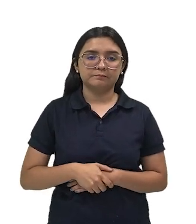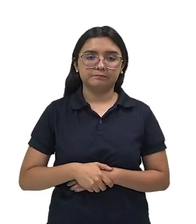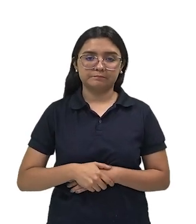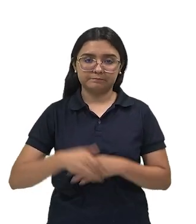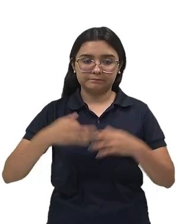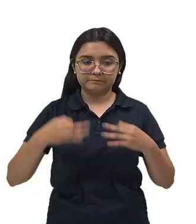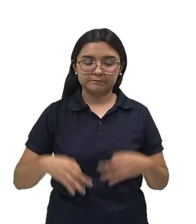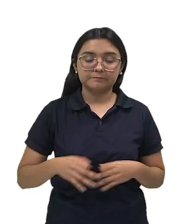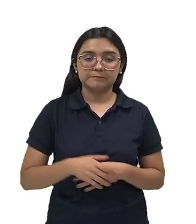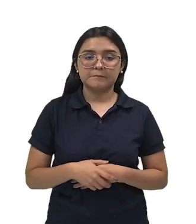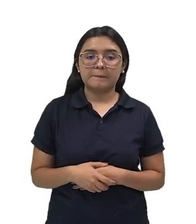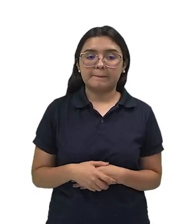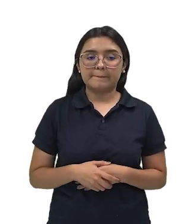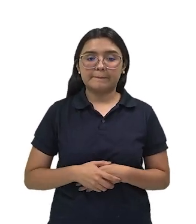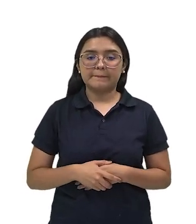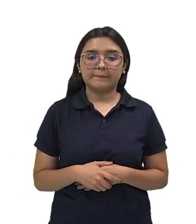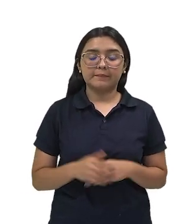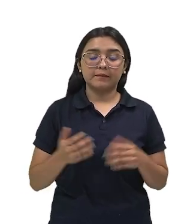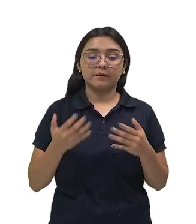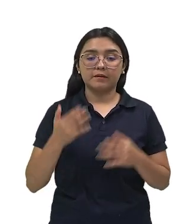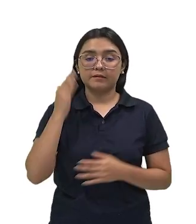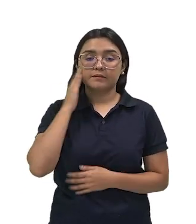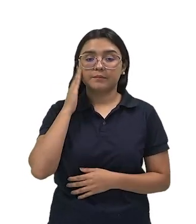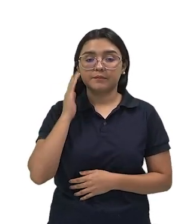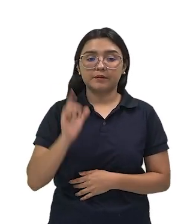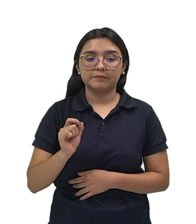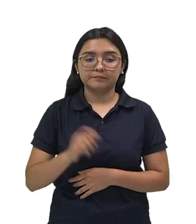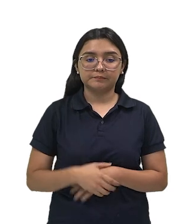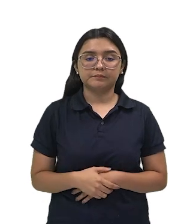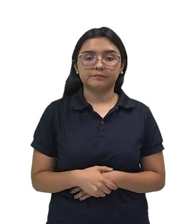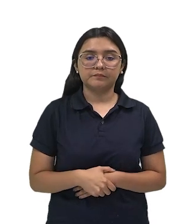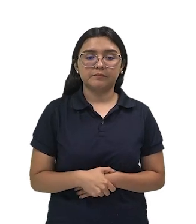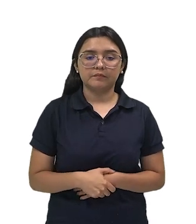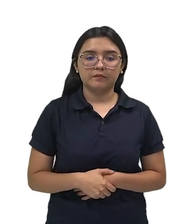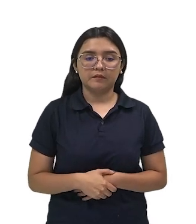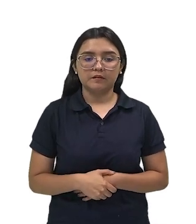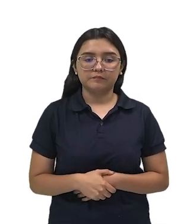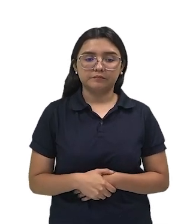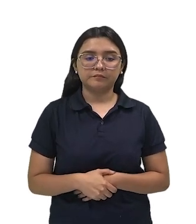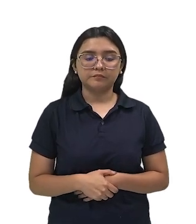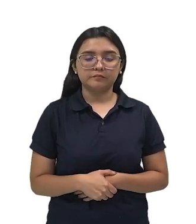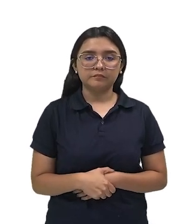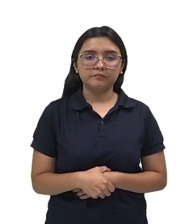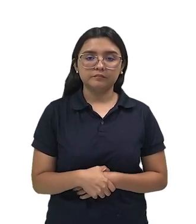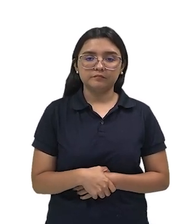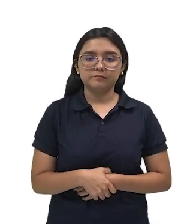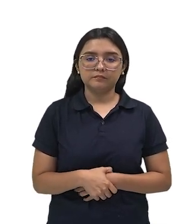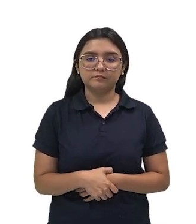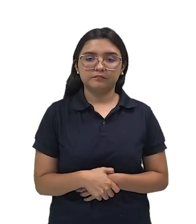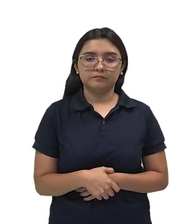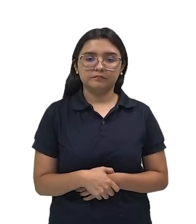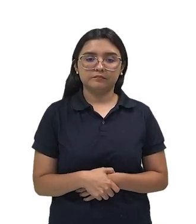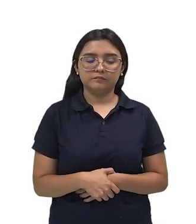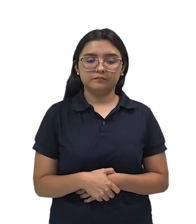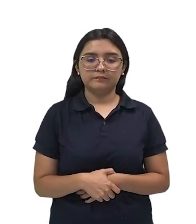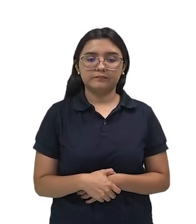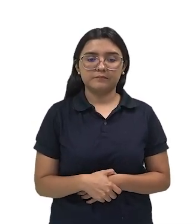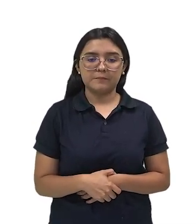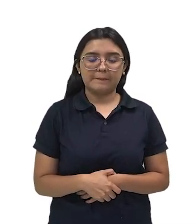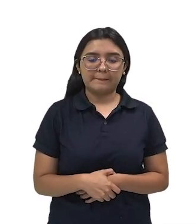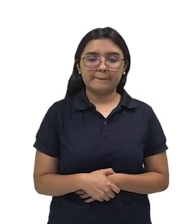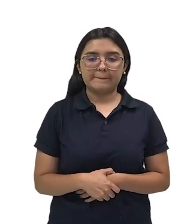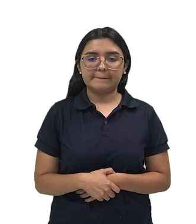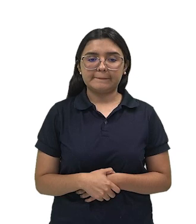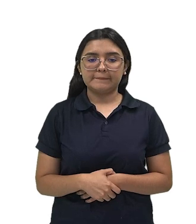Perfeito? E eu quero saber a preferência em